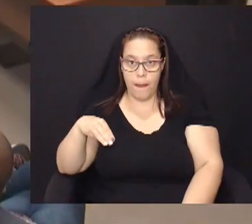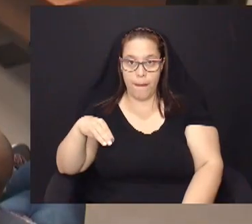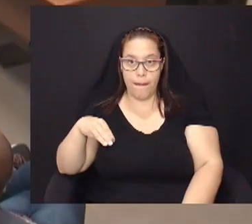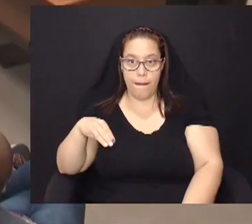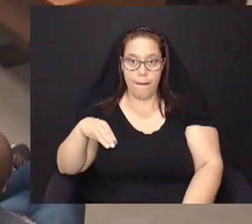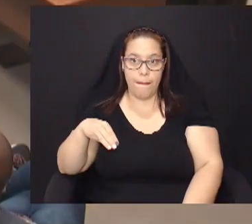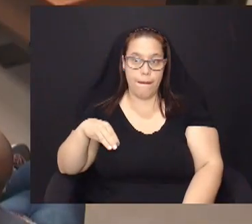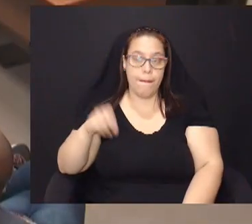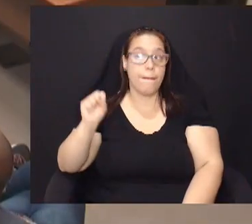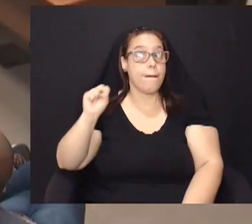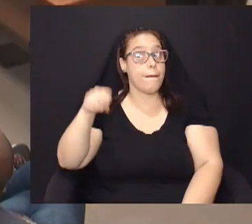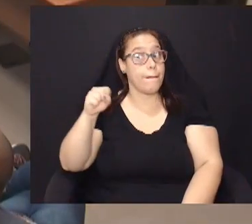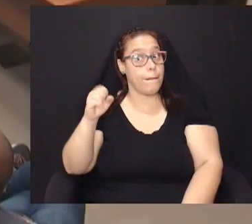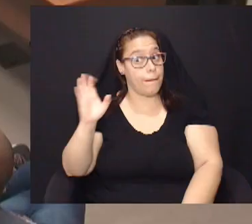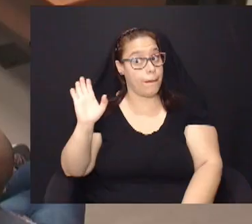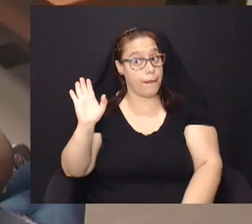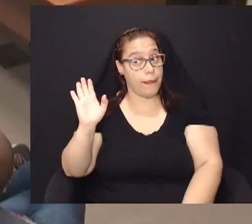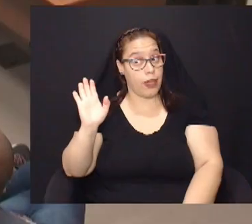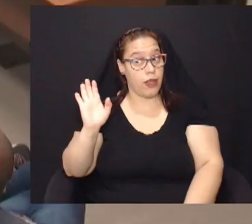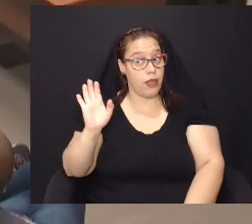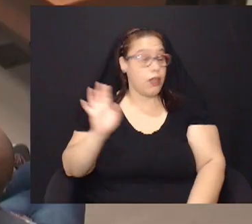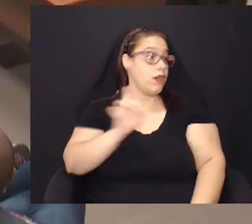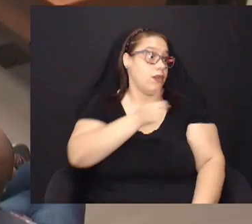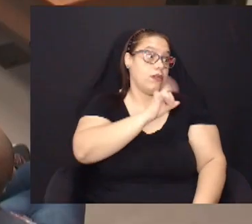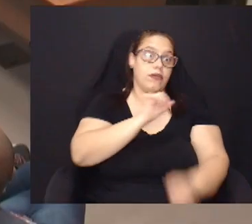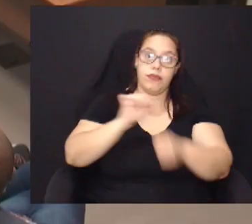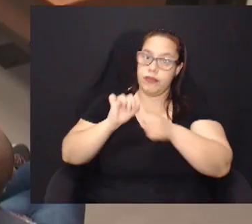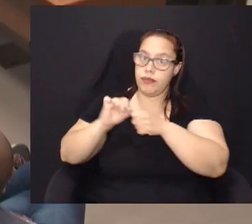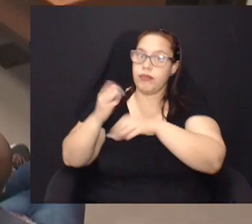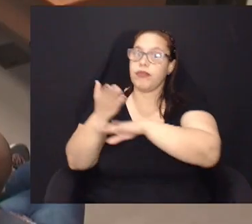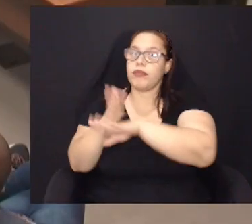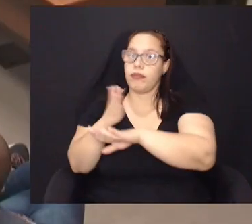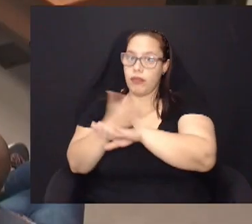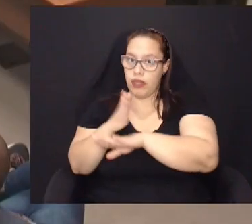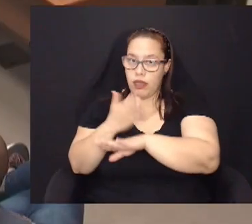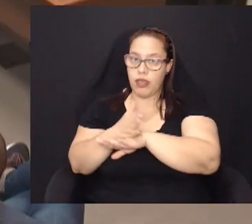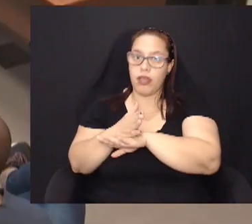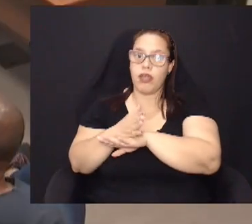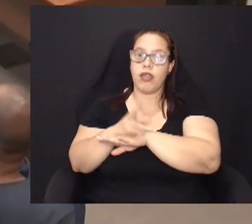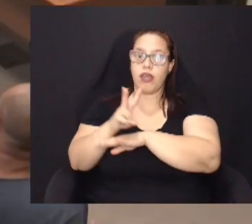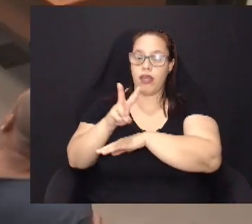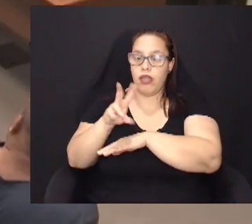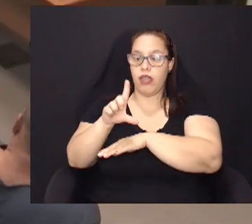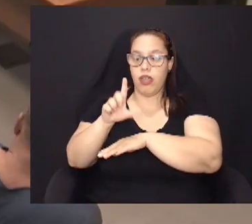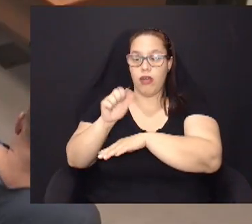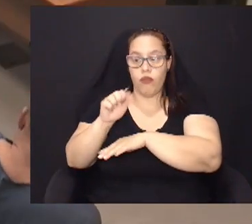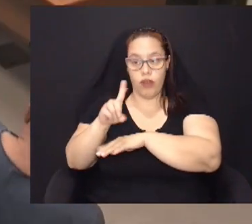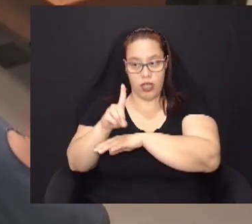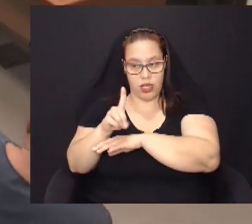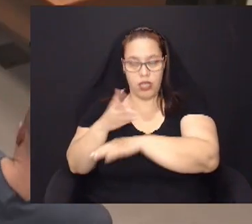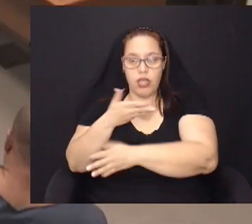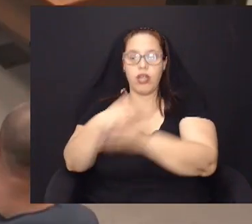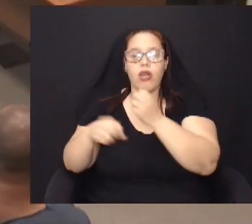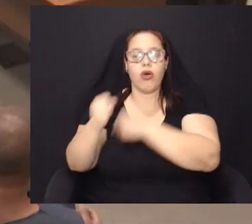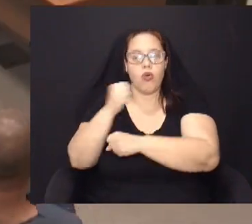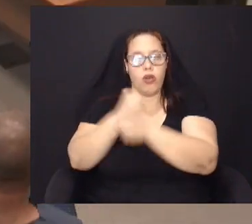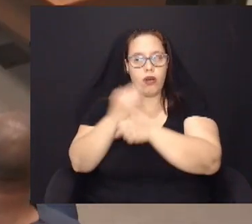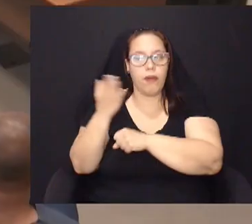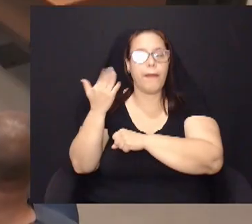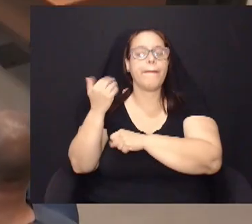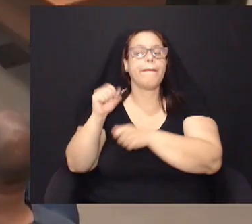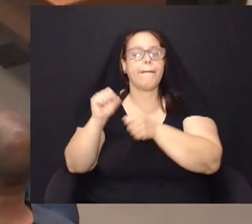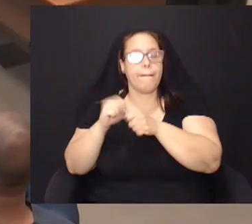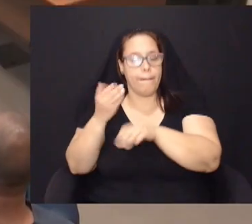Sim. Outra coisa. Não, nós fizemos um treinamento, o Vlad participou, foi o ano passado, fizemos treinamento